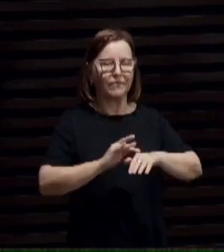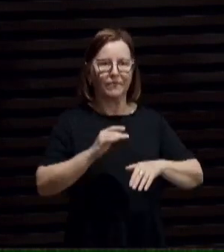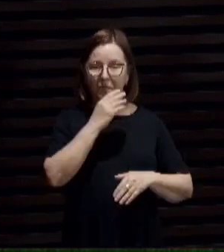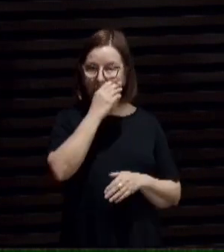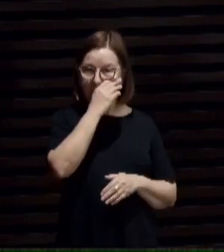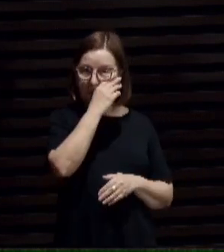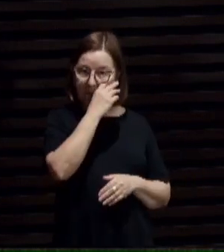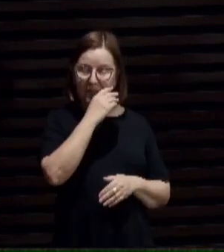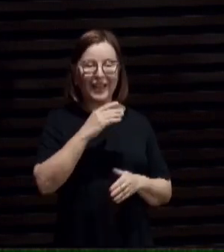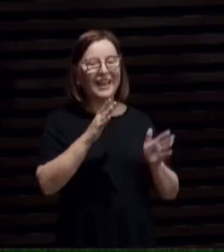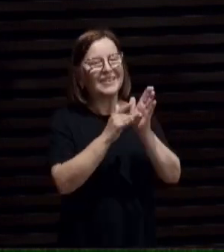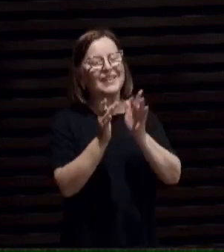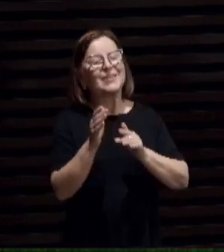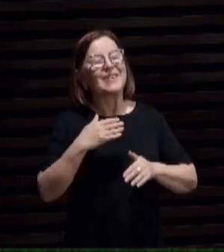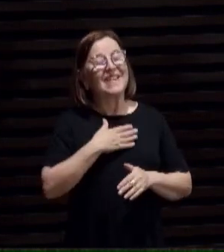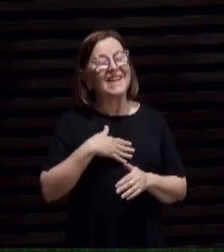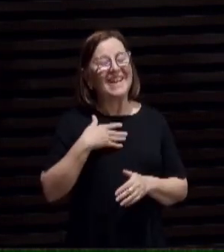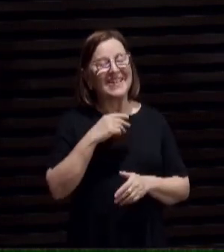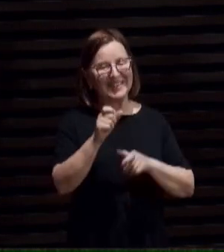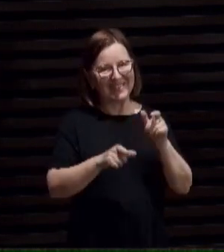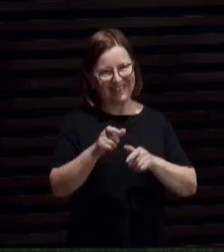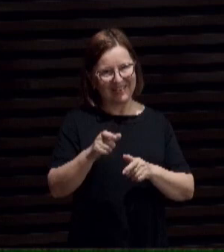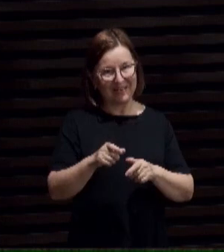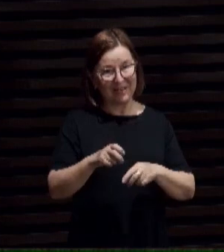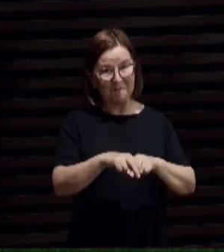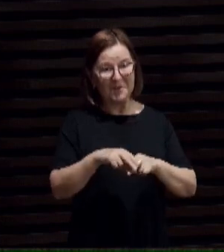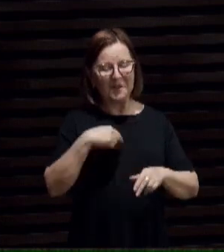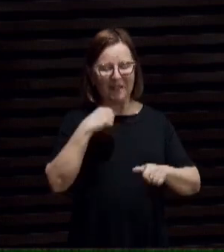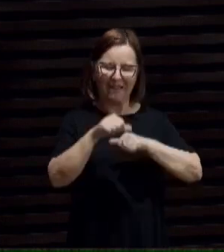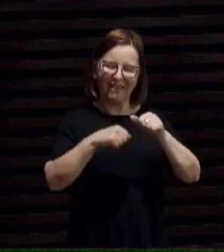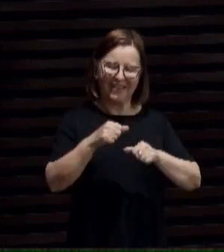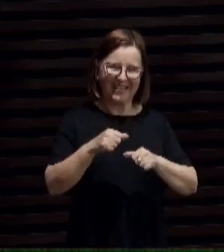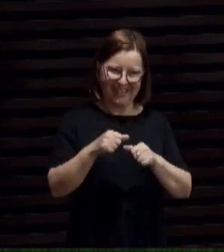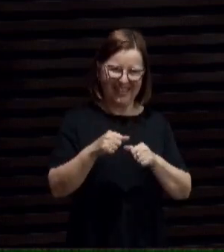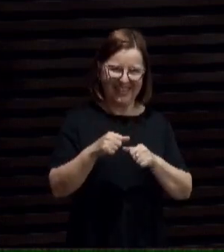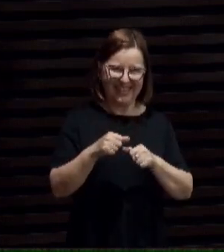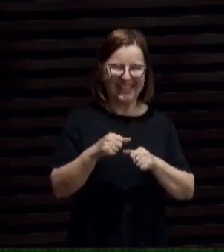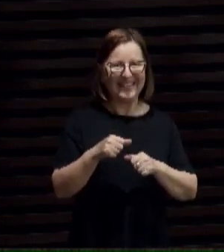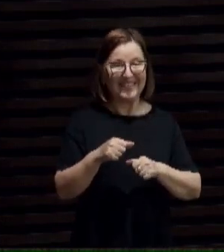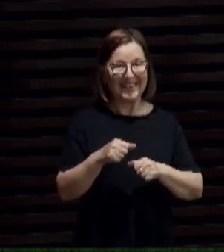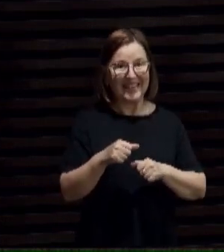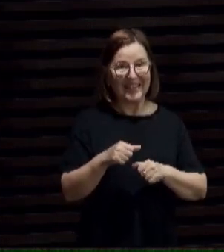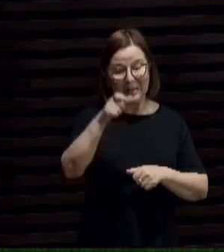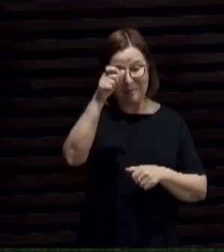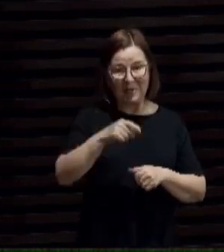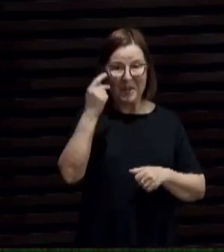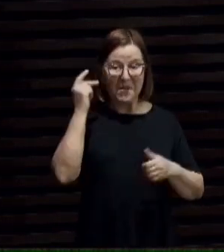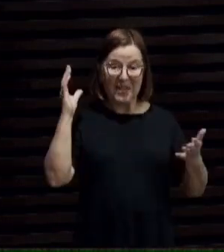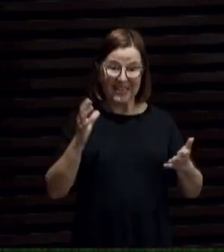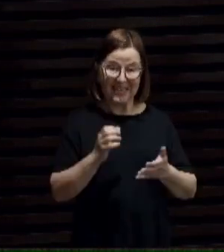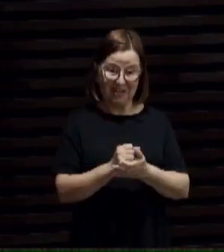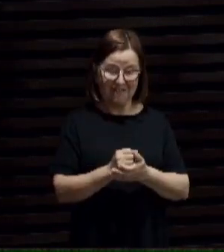de gente. Pois é por isso que eu virei gente, para salvar gente do jeito errado de